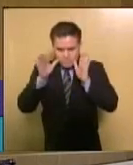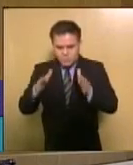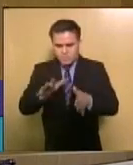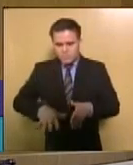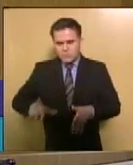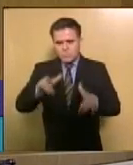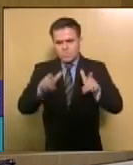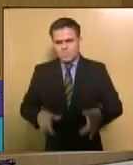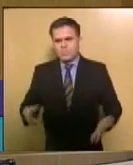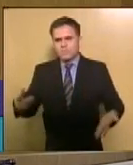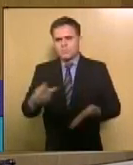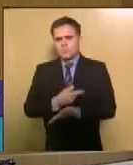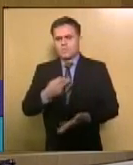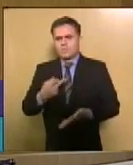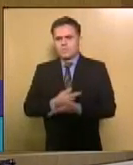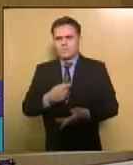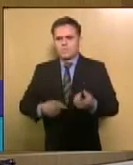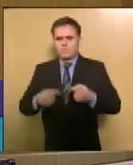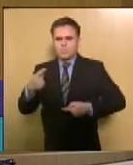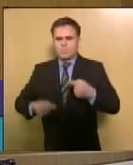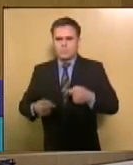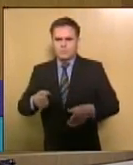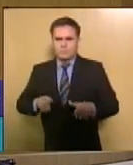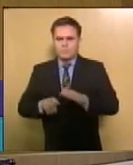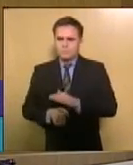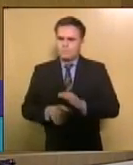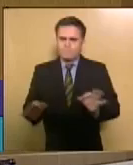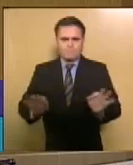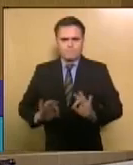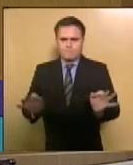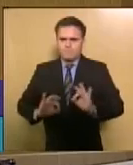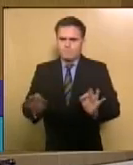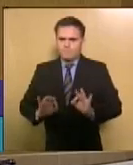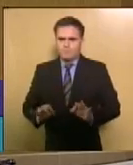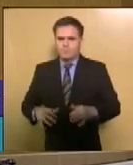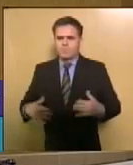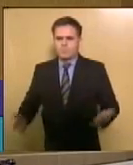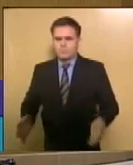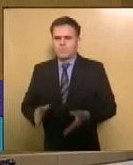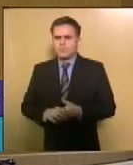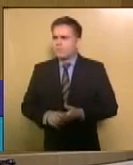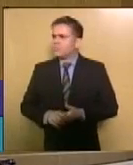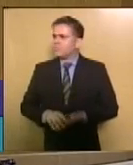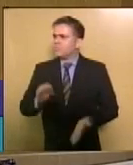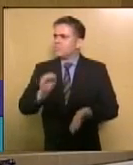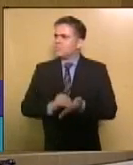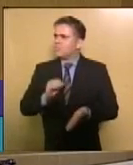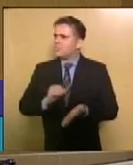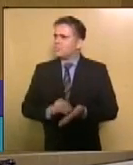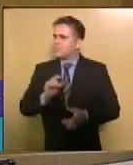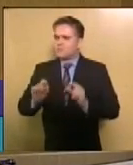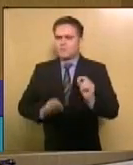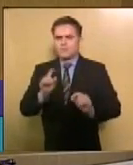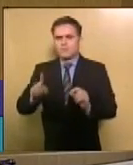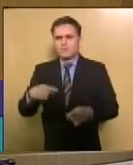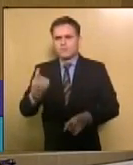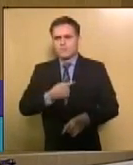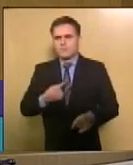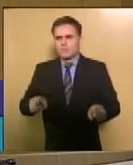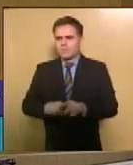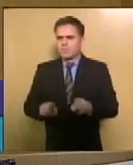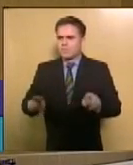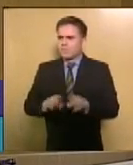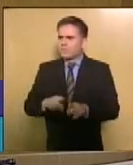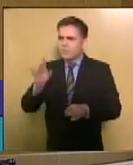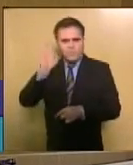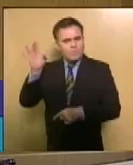errados Será que a política não tá chegando nos locais certos Será que não tá faltando a gente também começar a pensar que